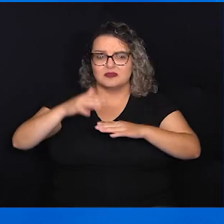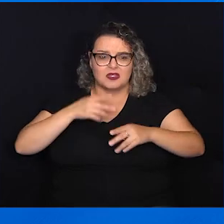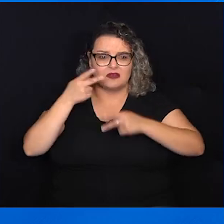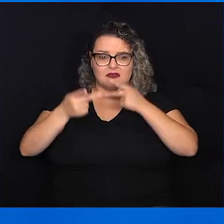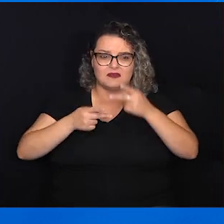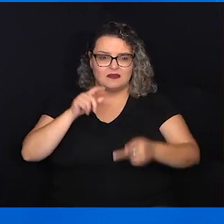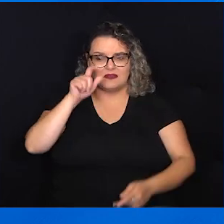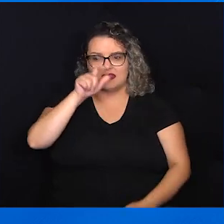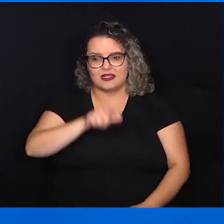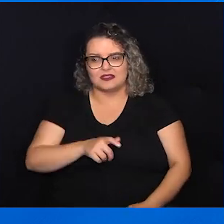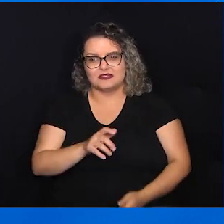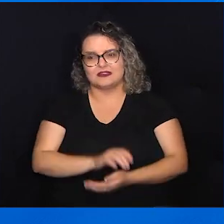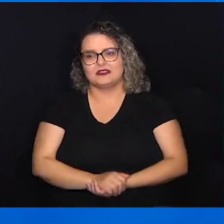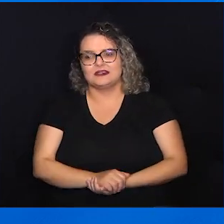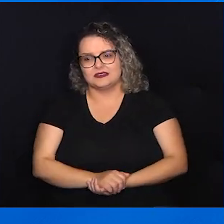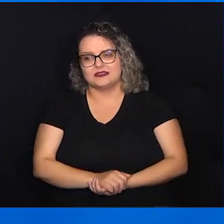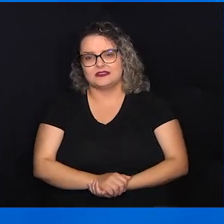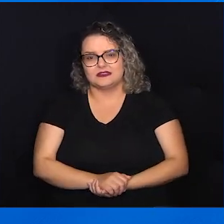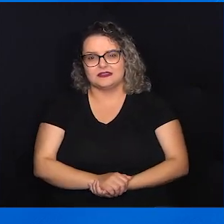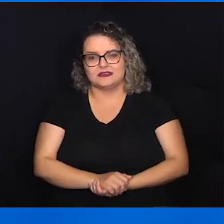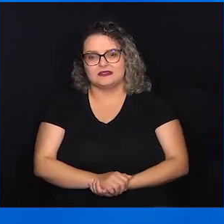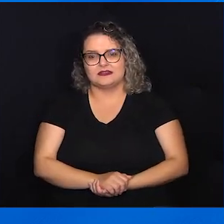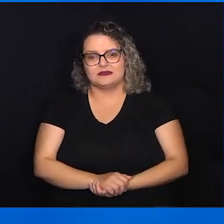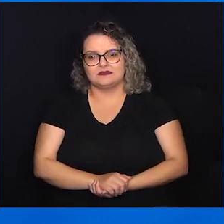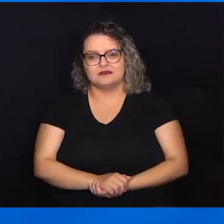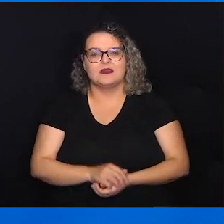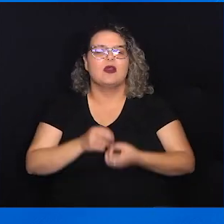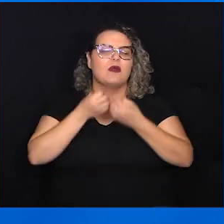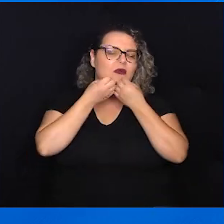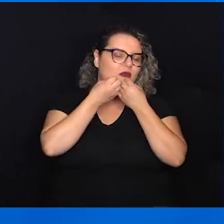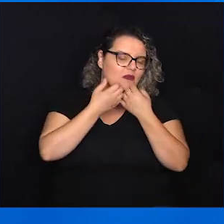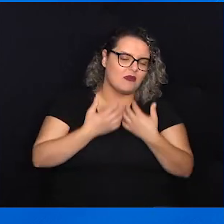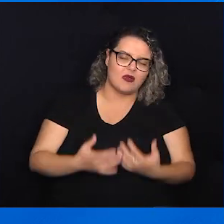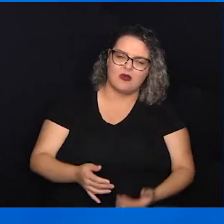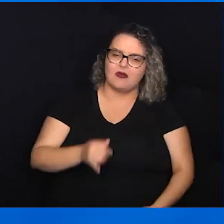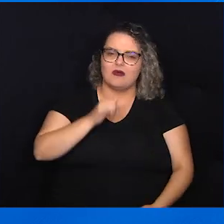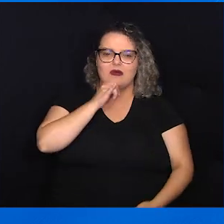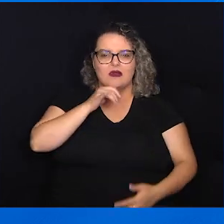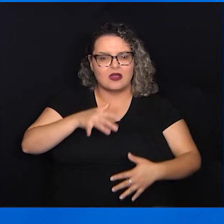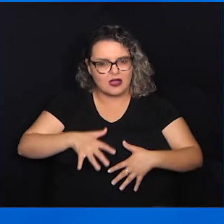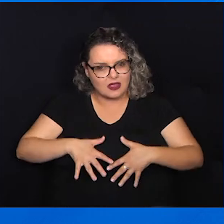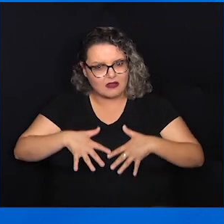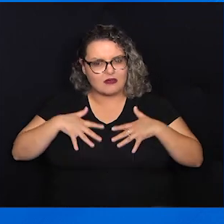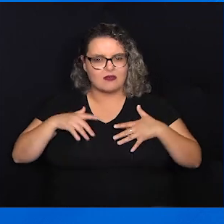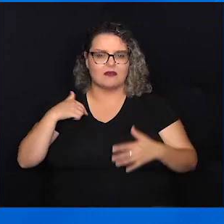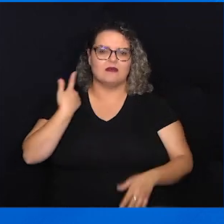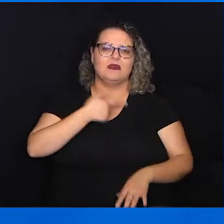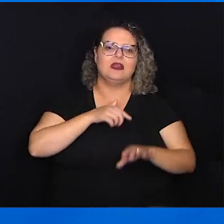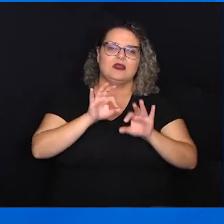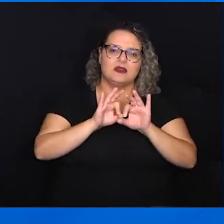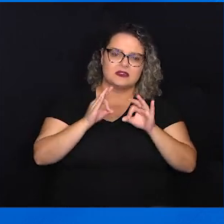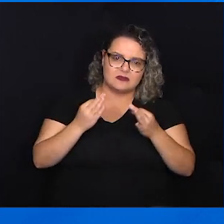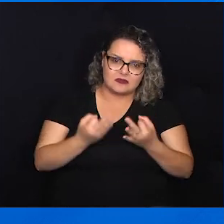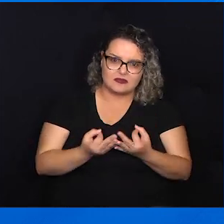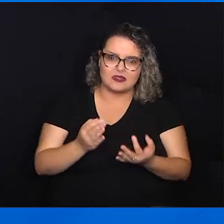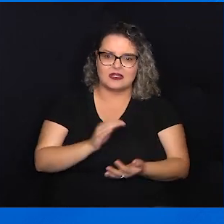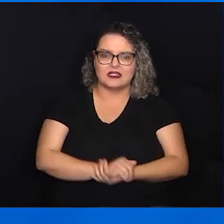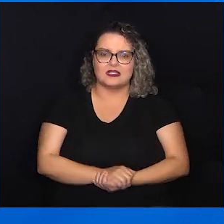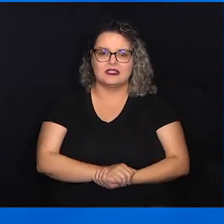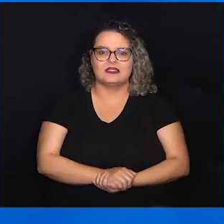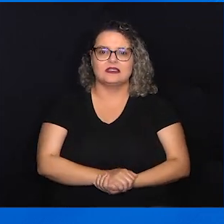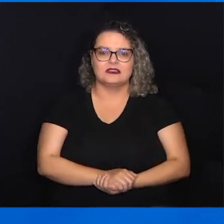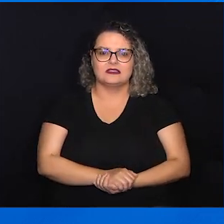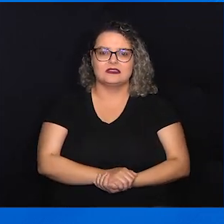poderia ficar aqui o dia todo falando dele. É um exemplo, é um orgulho para nossa